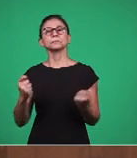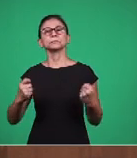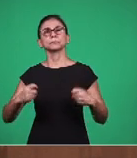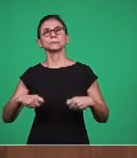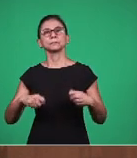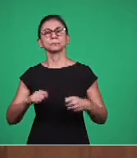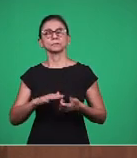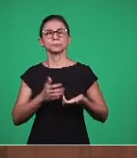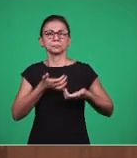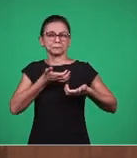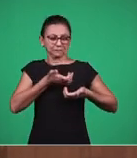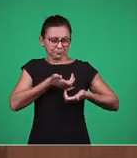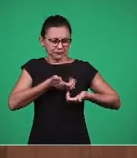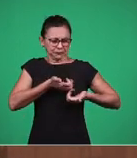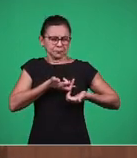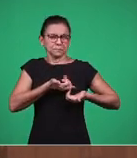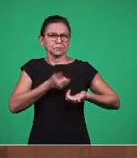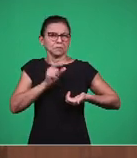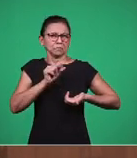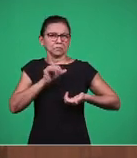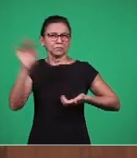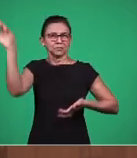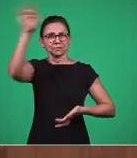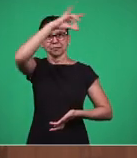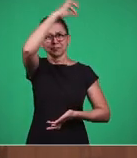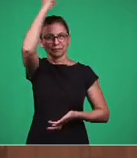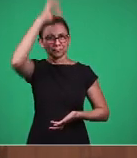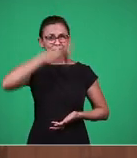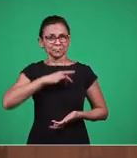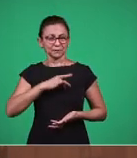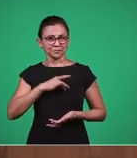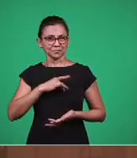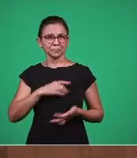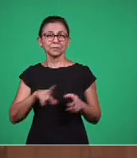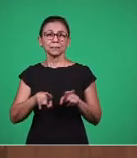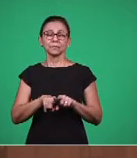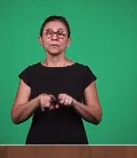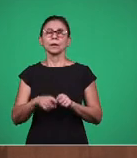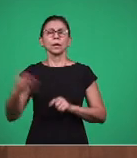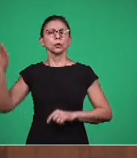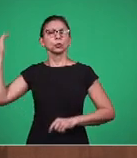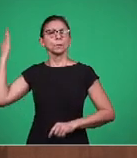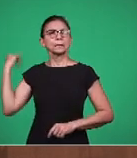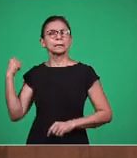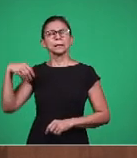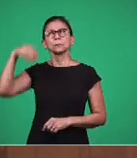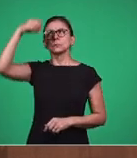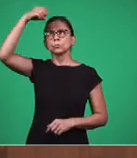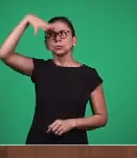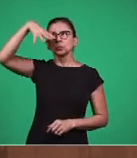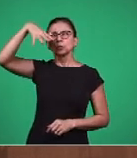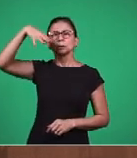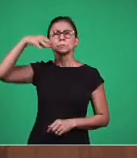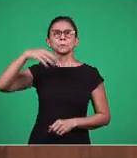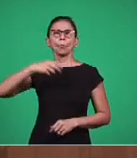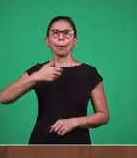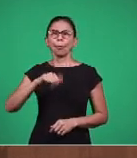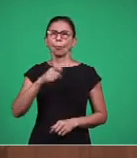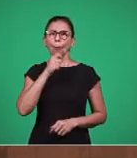Candeia acesa. Por quê? Porque não havia luz elétrica, então cada um tinha que ter a sua própria iluminação, sua própria